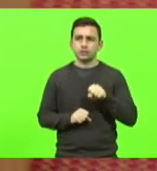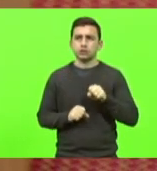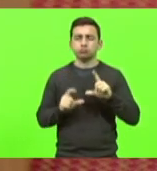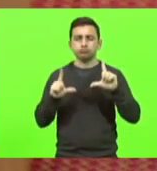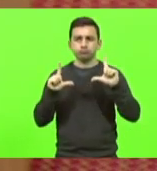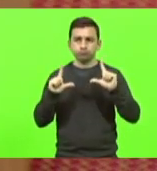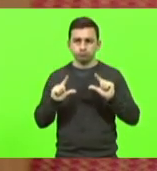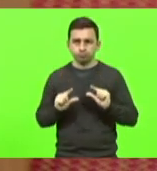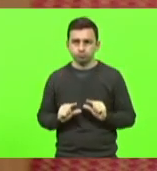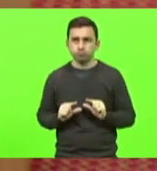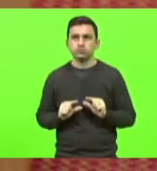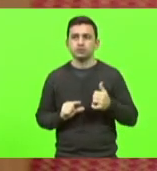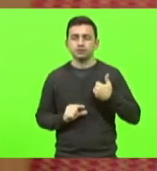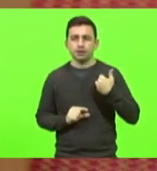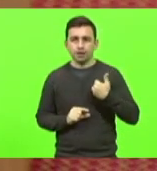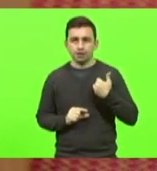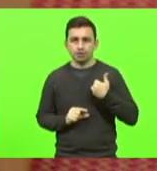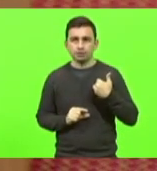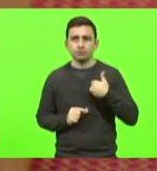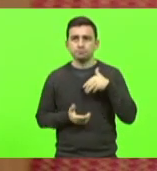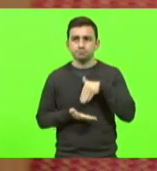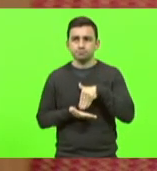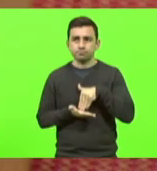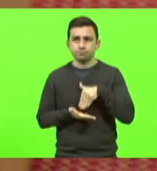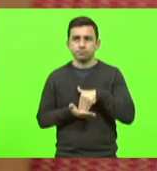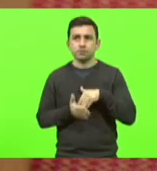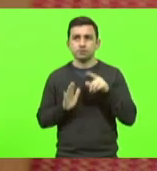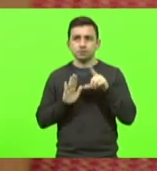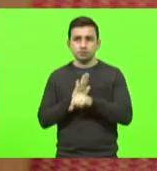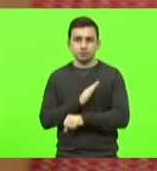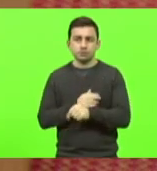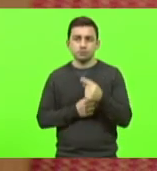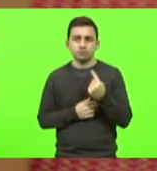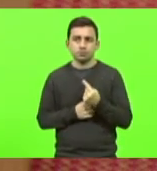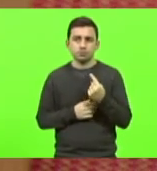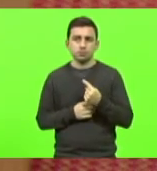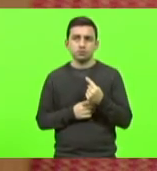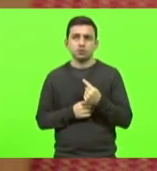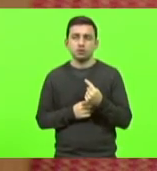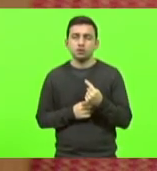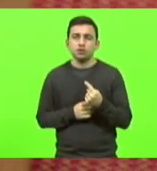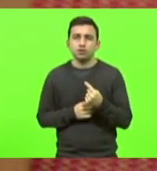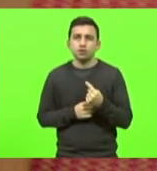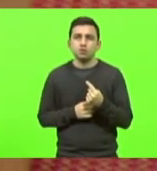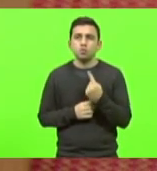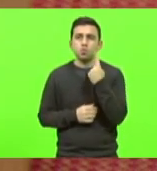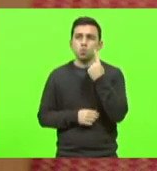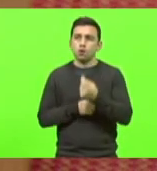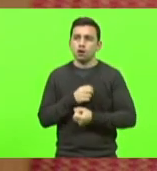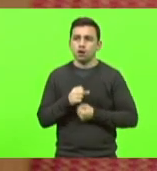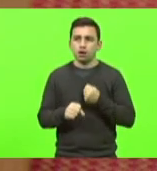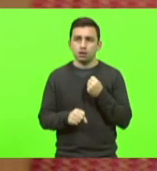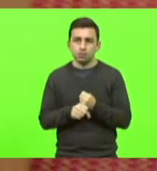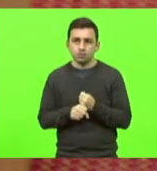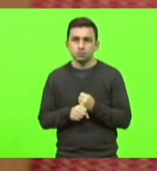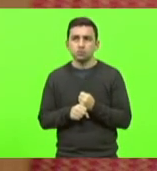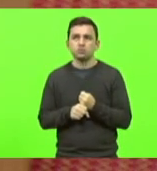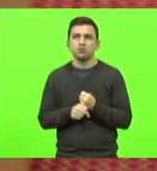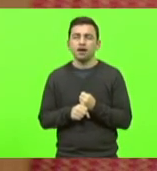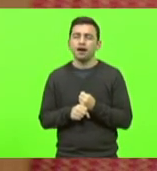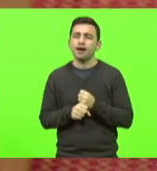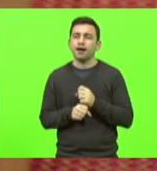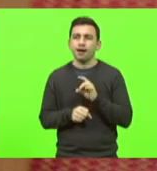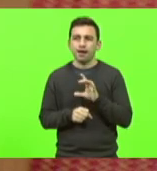redução da idade mínima que trata o inciso 1º do cabo em um ano de dados para